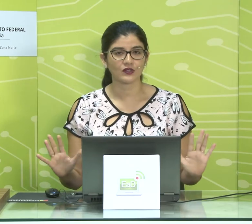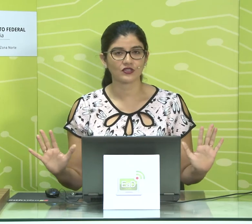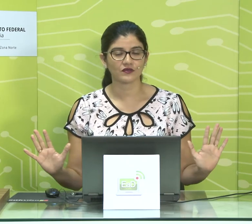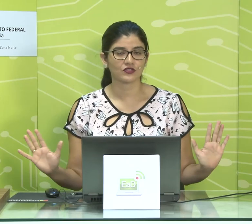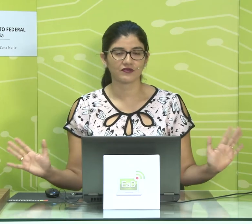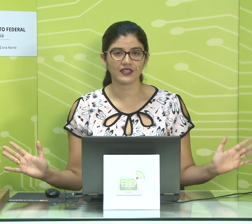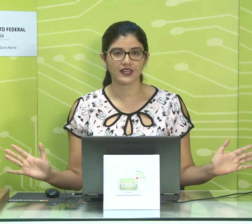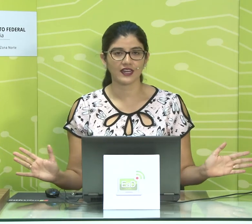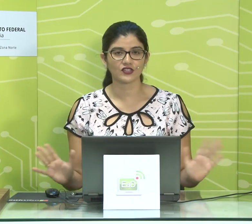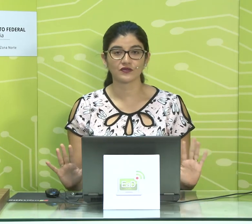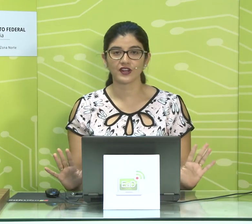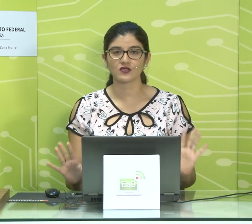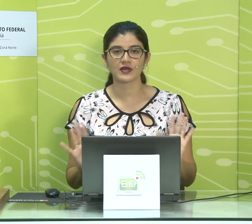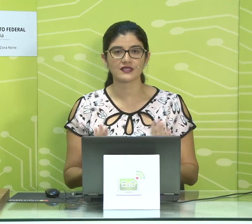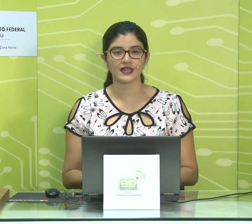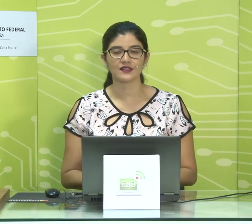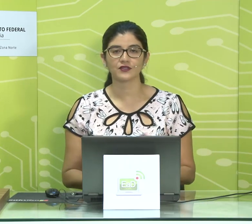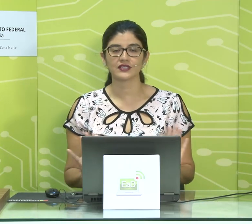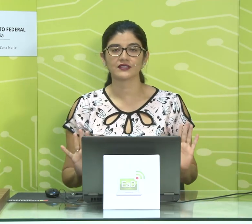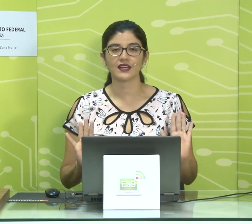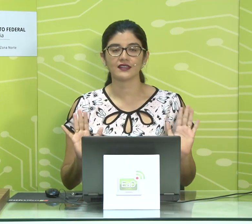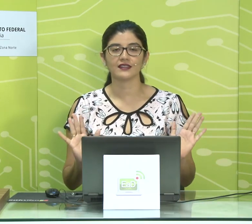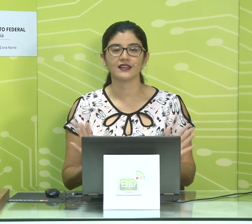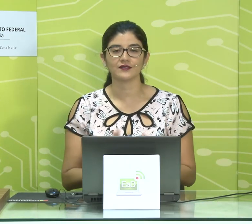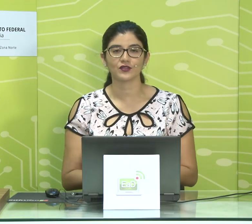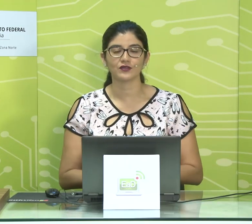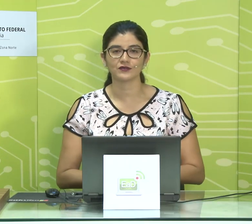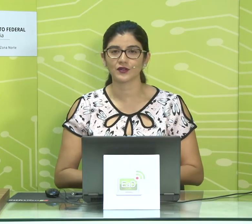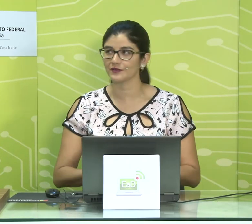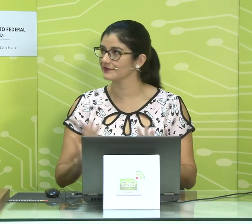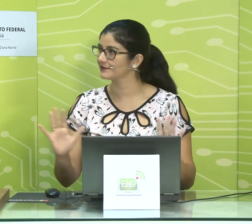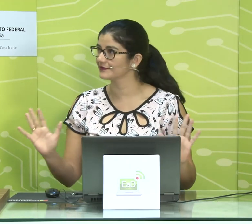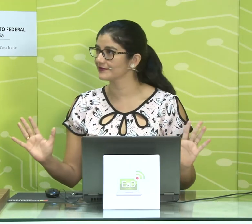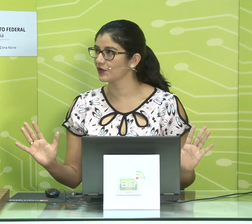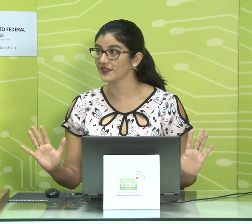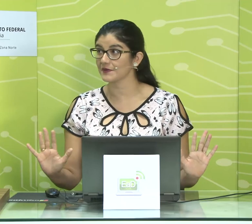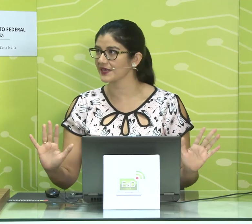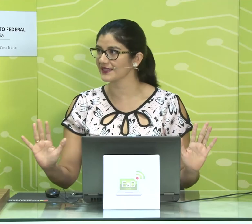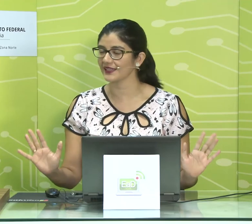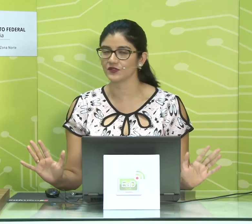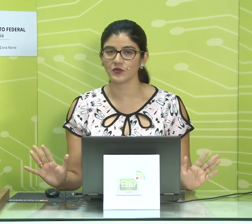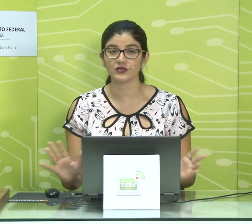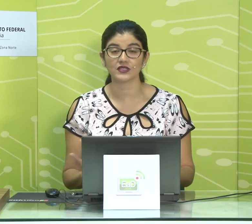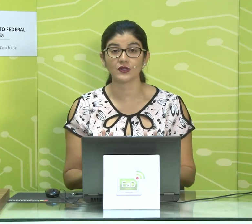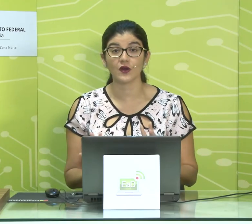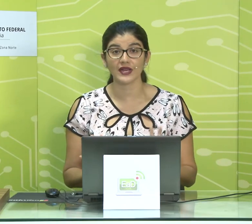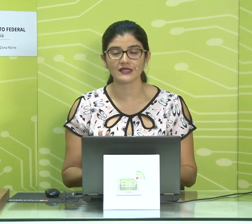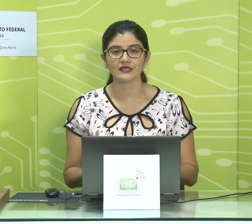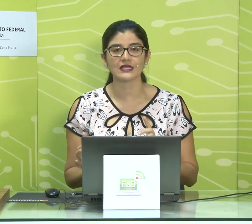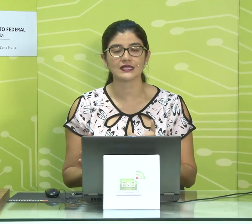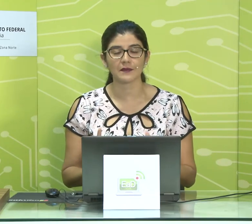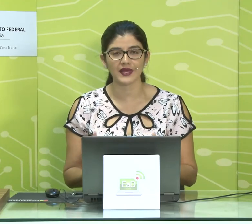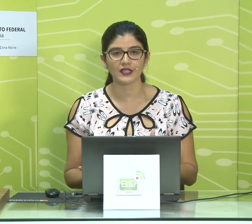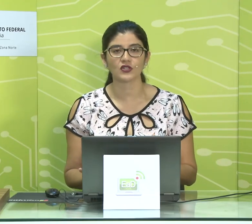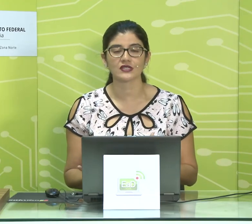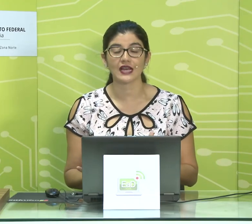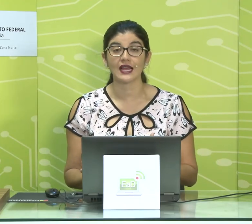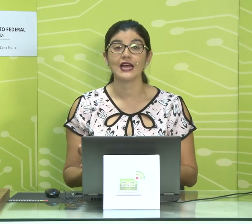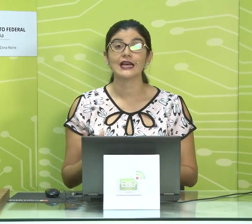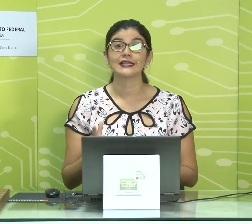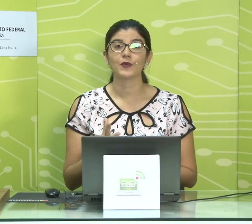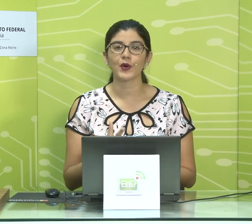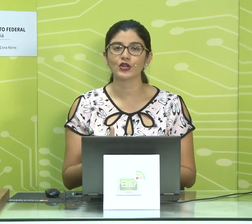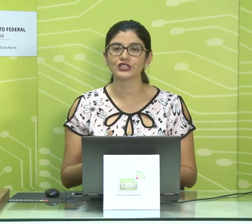se não tiver internet eu não faço mais nada, vou sentar lá, vou não fazer mais nada no mundo. Então, não é assim. Tem que saber